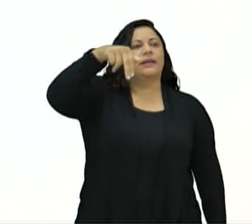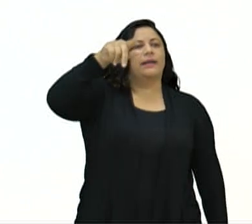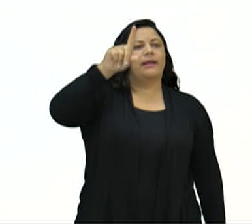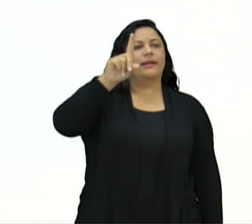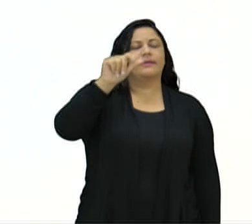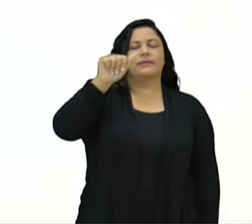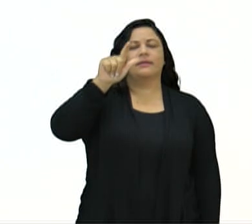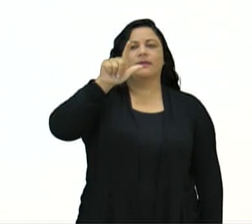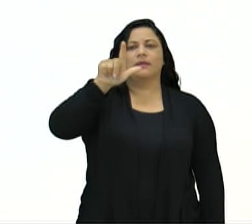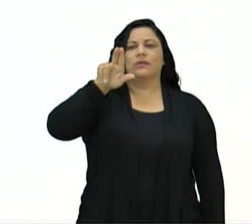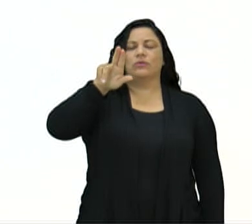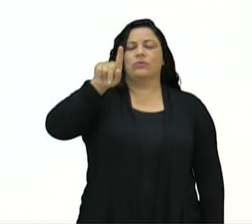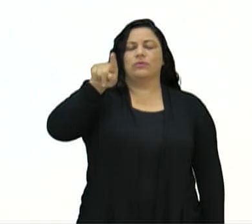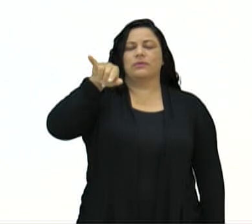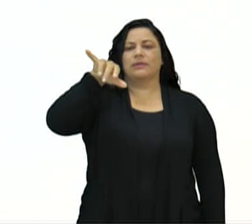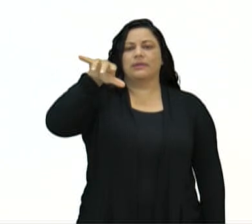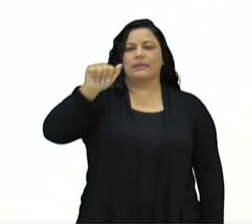Espanha.